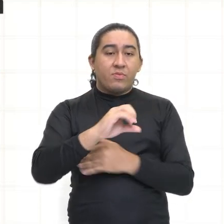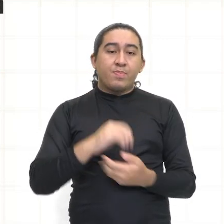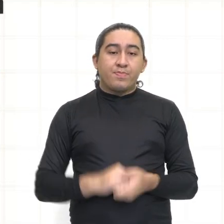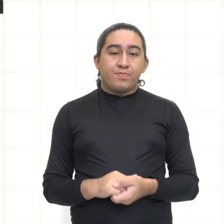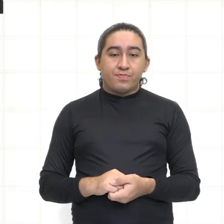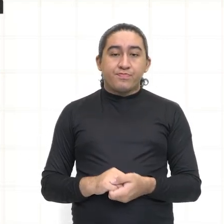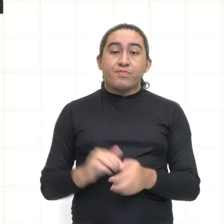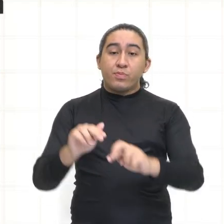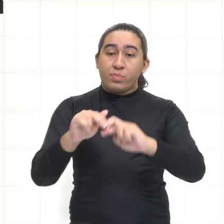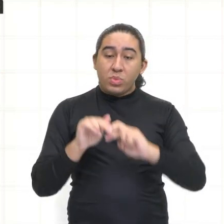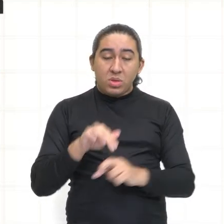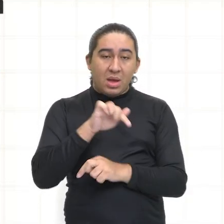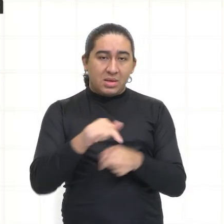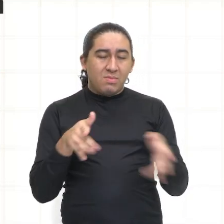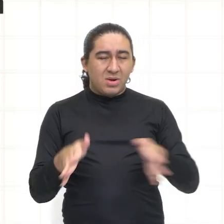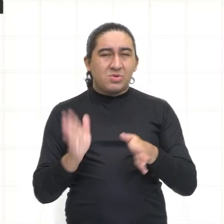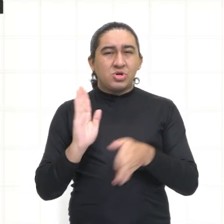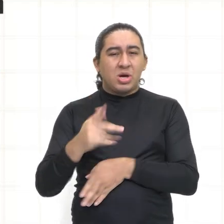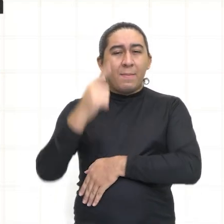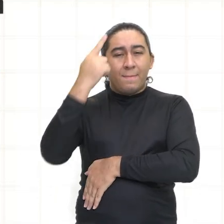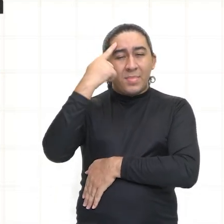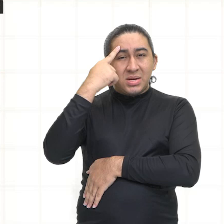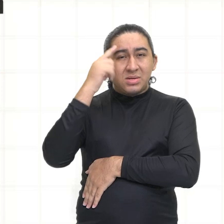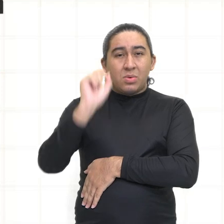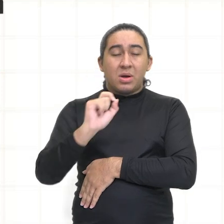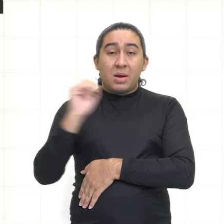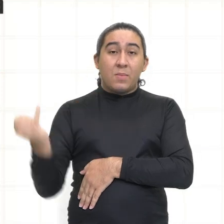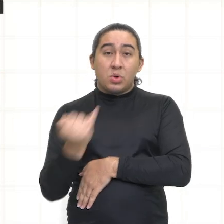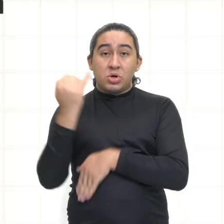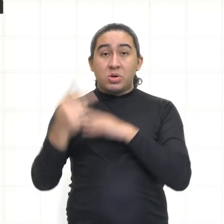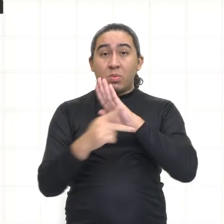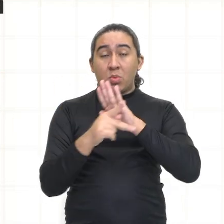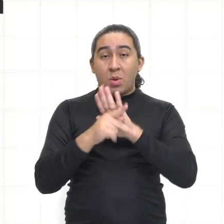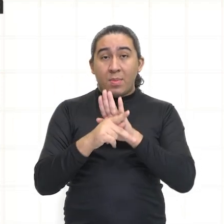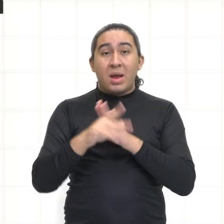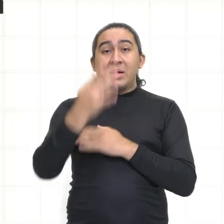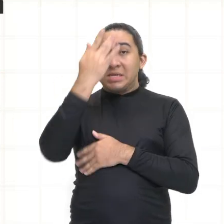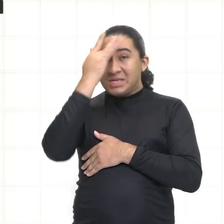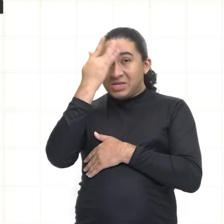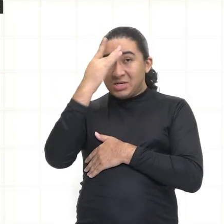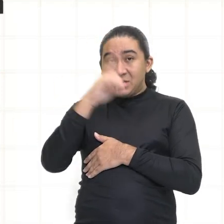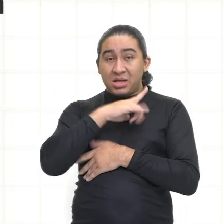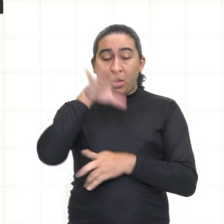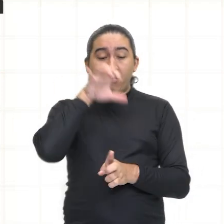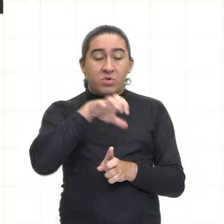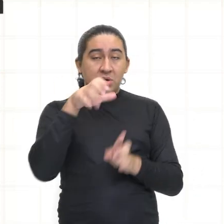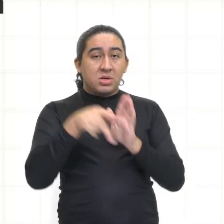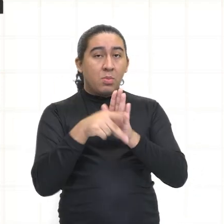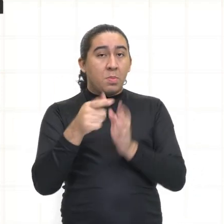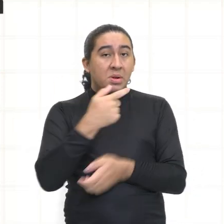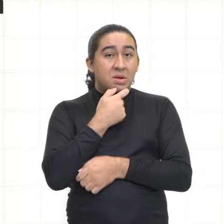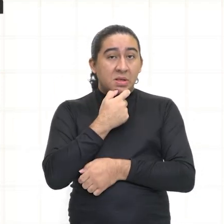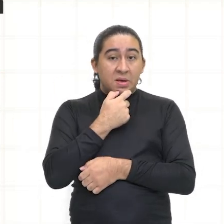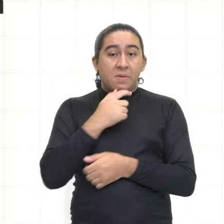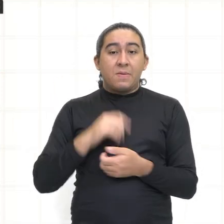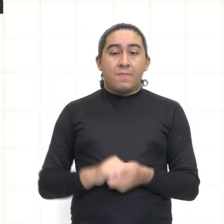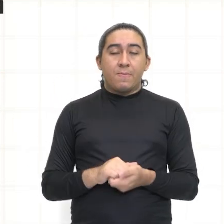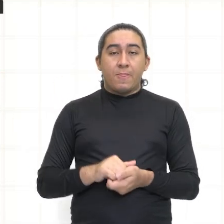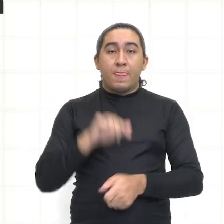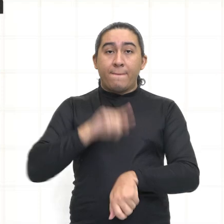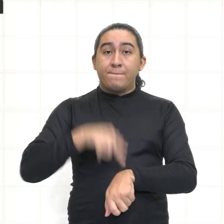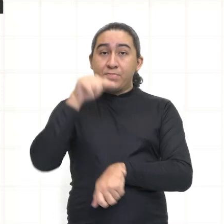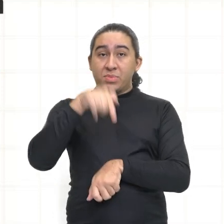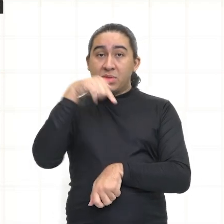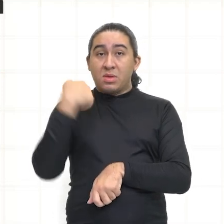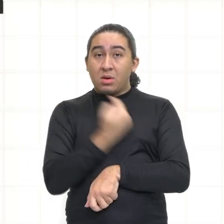XIX. E nesse período, né, já se observa a importância da Índia para a Inglaterra ou para o Império Britânico.